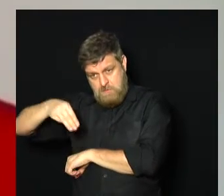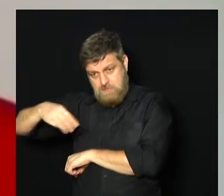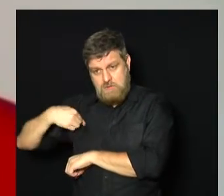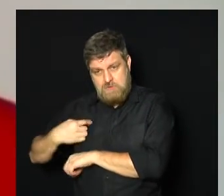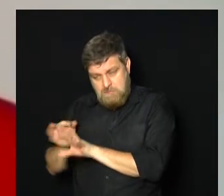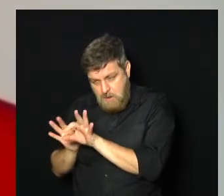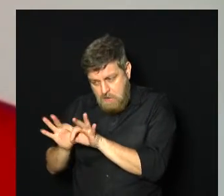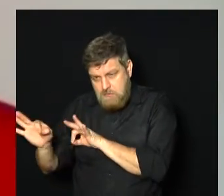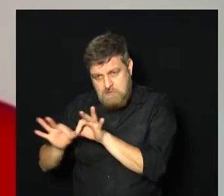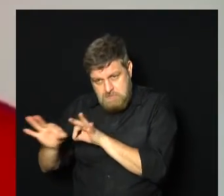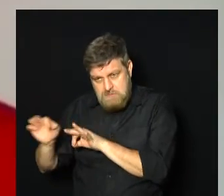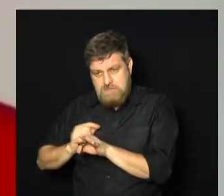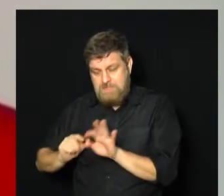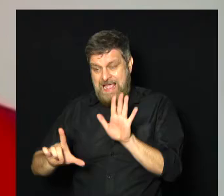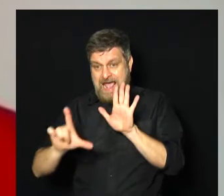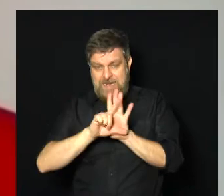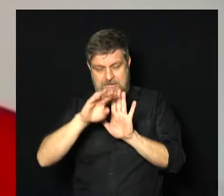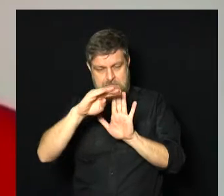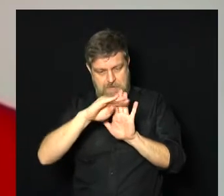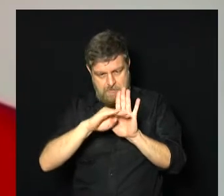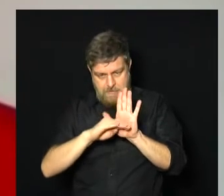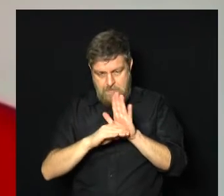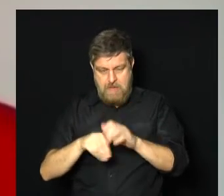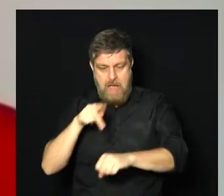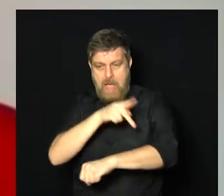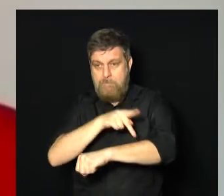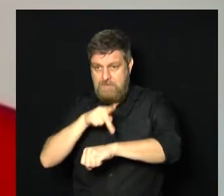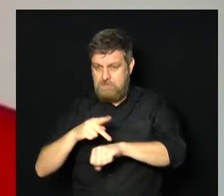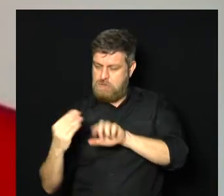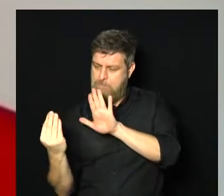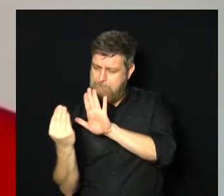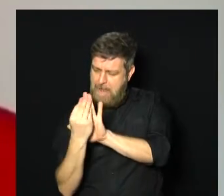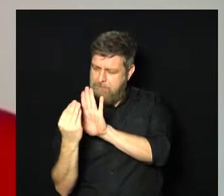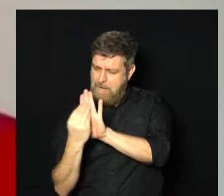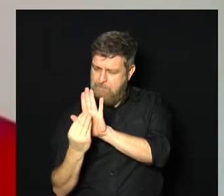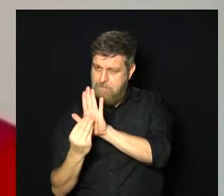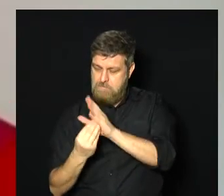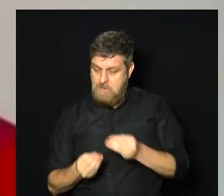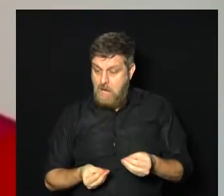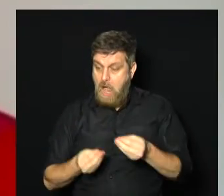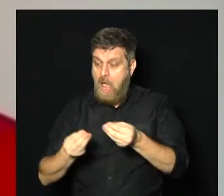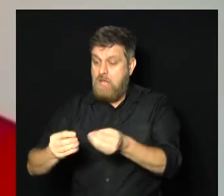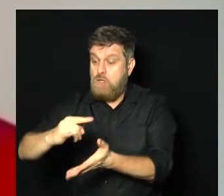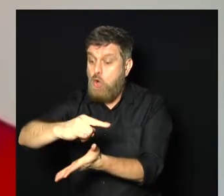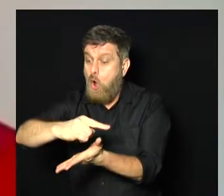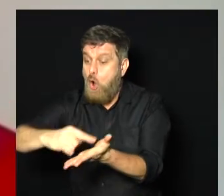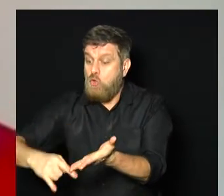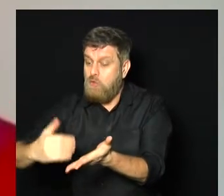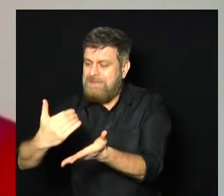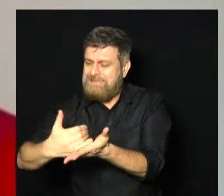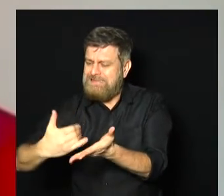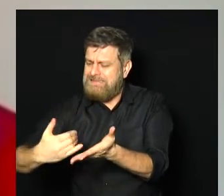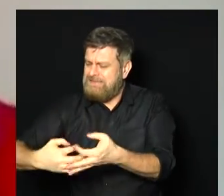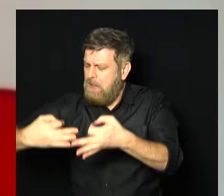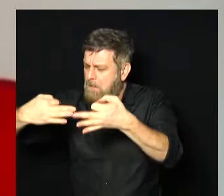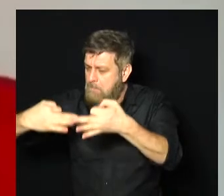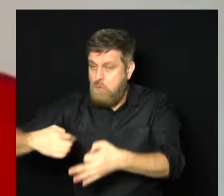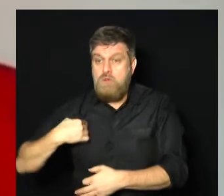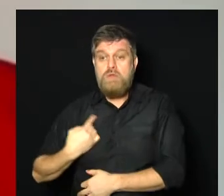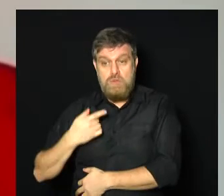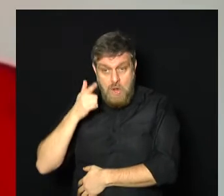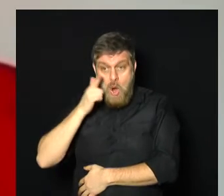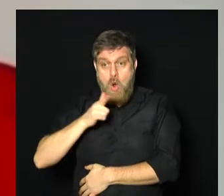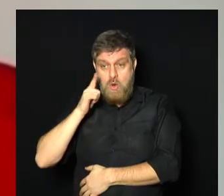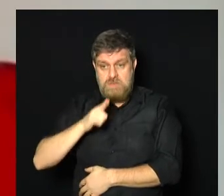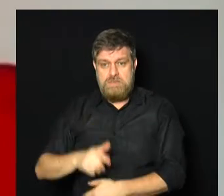organizando os argumentos legais e pedagógicos. Acho que essa foi a nossa função nesse processo. Isso que nós conseguimos